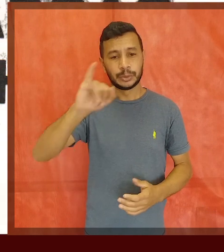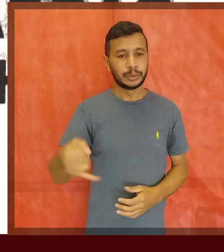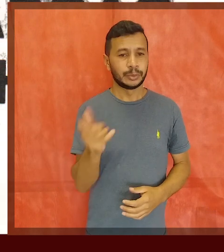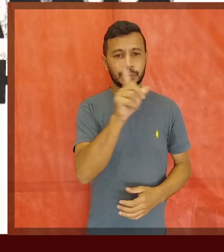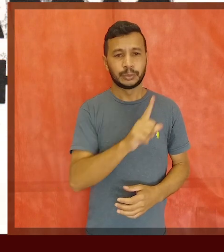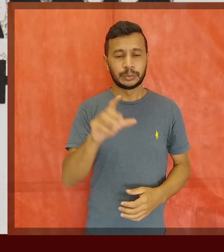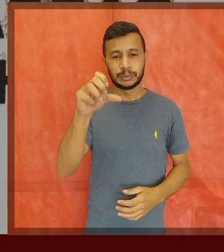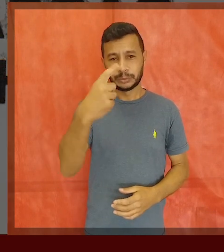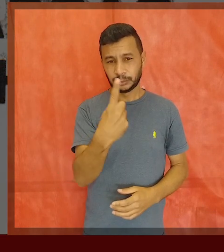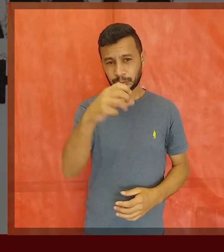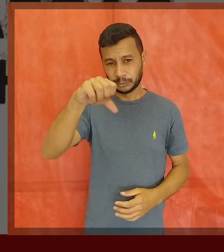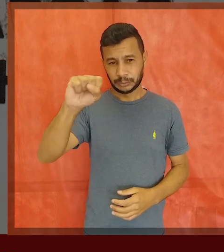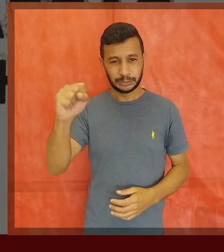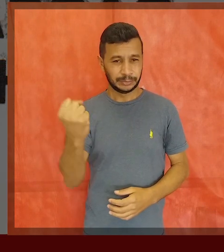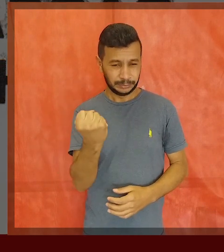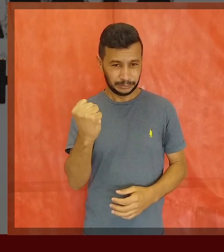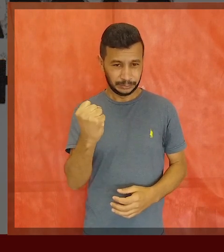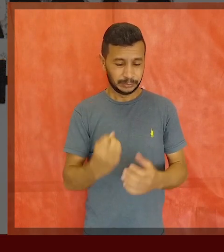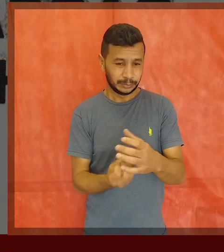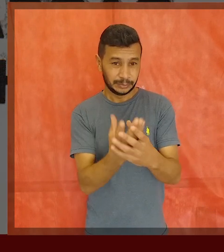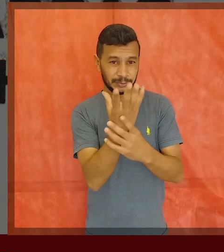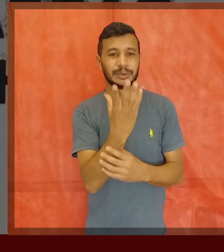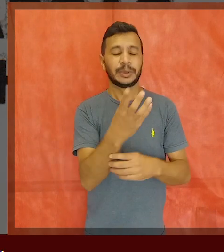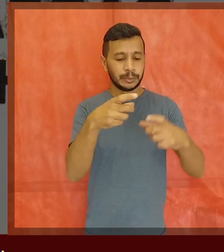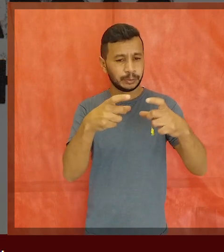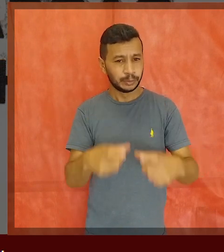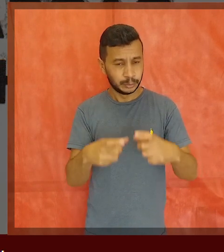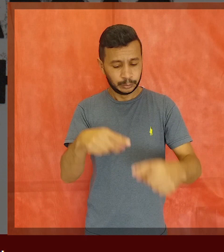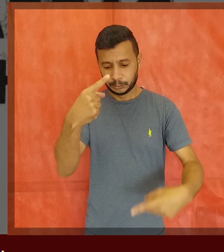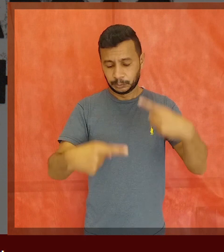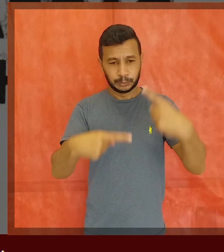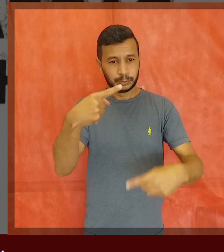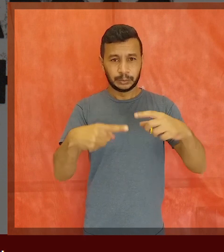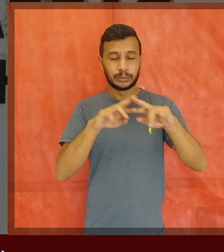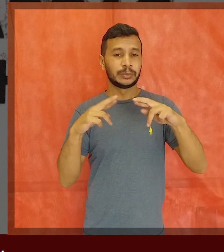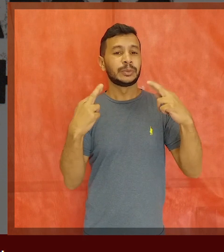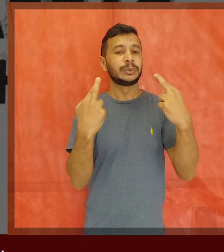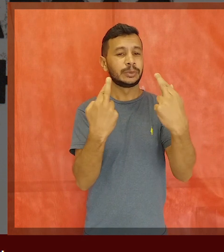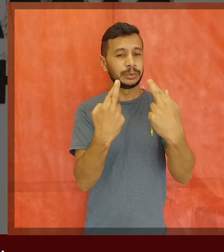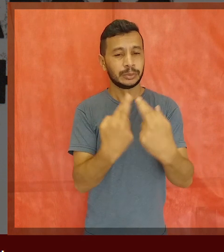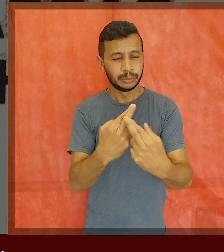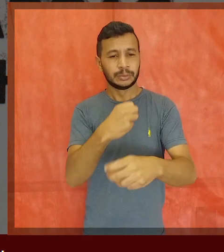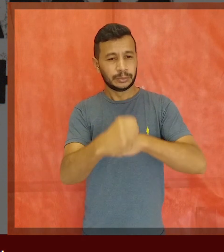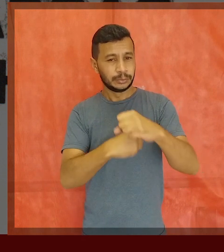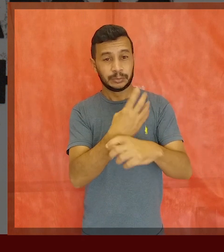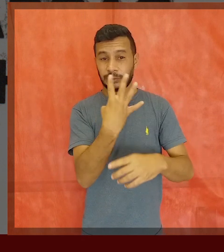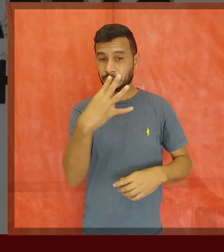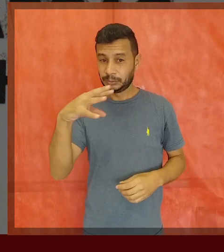de 1980, nasce o Ciclo de Debates, que se reúne anualmente por 4